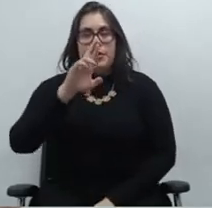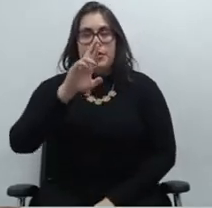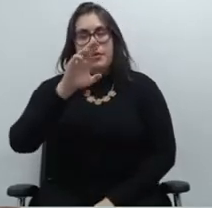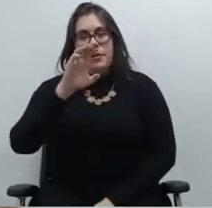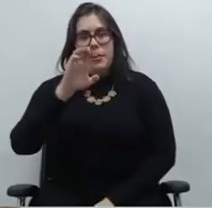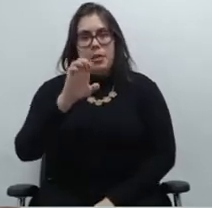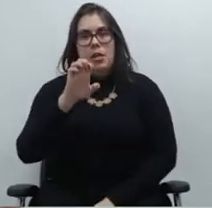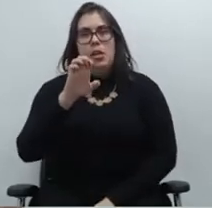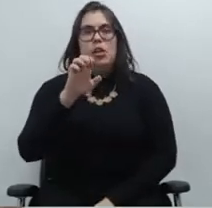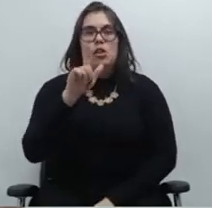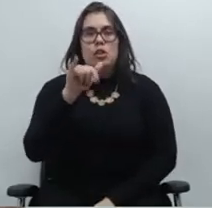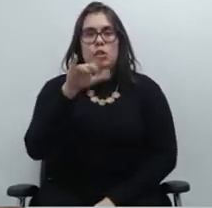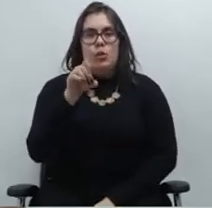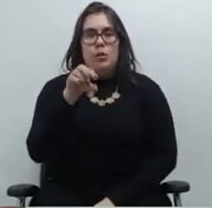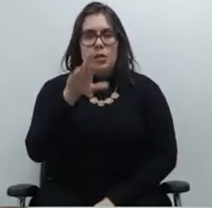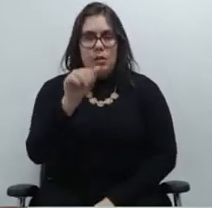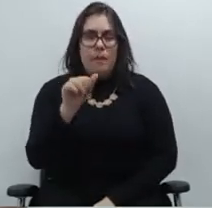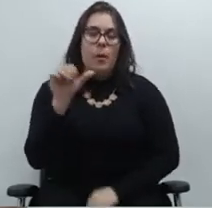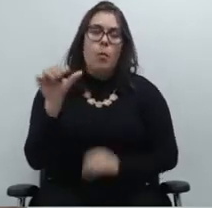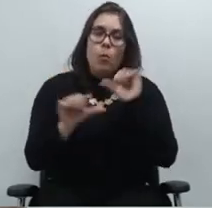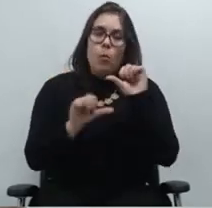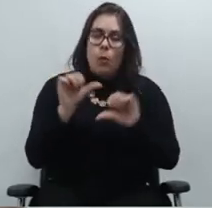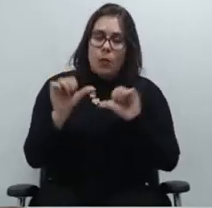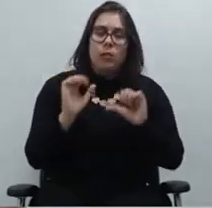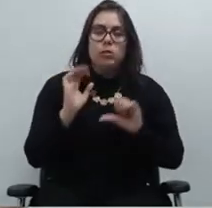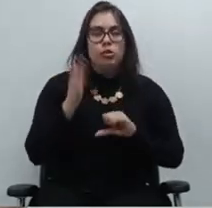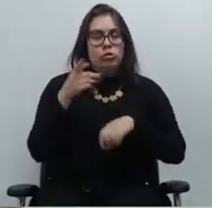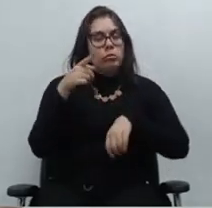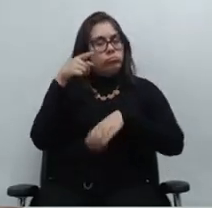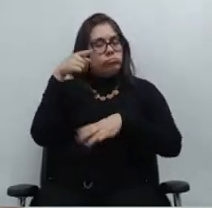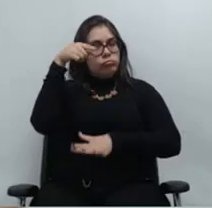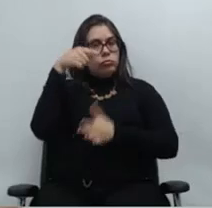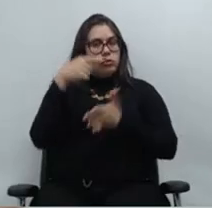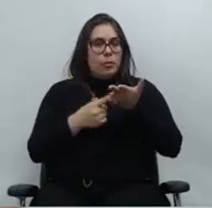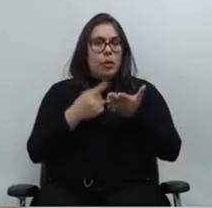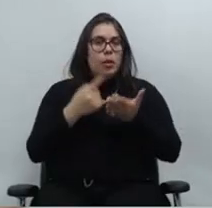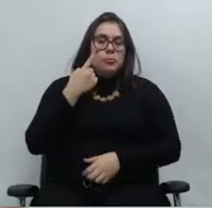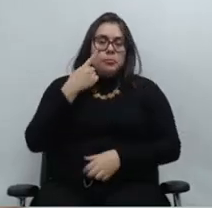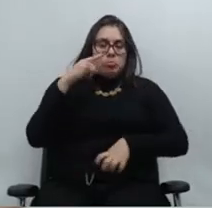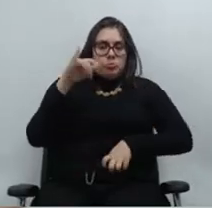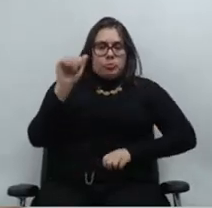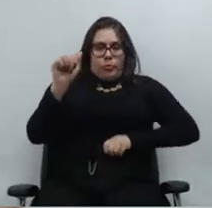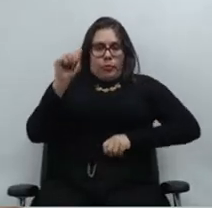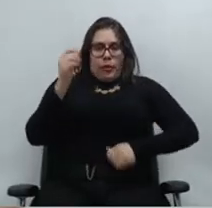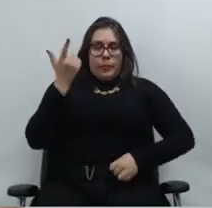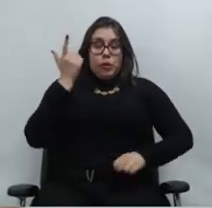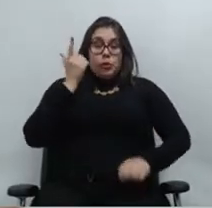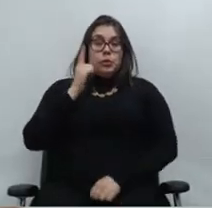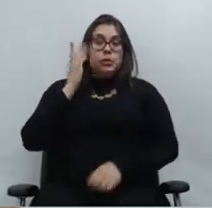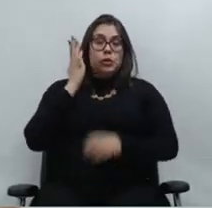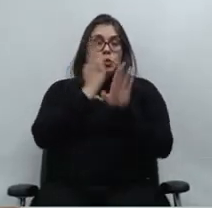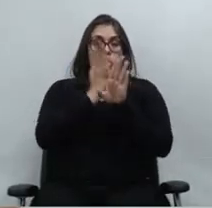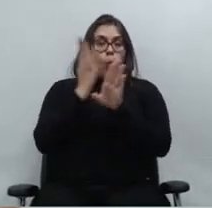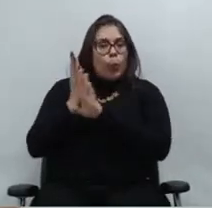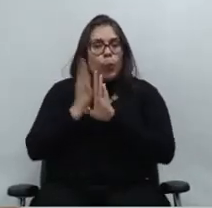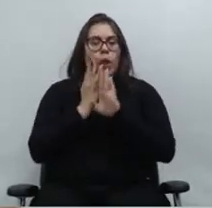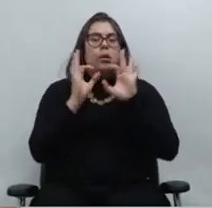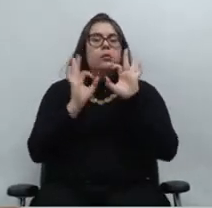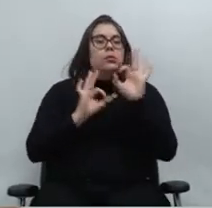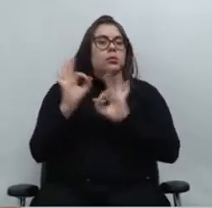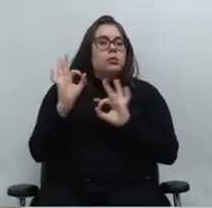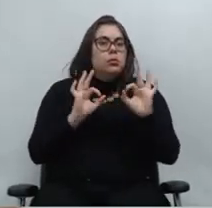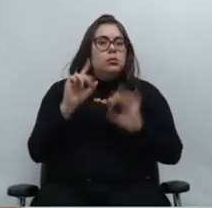corregedoria à disposição para a transição. Já vimos aqui algumas datas para podermos fazer isso da maneira mais adequada possível na